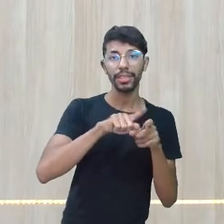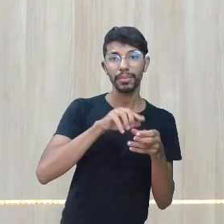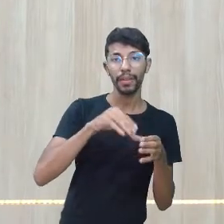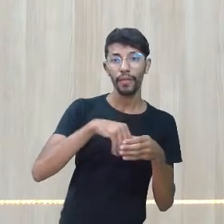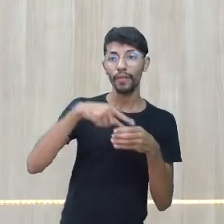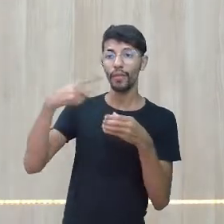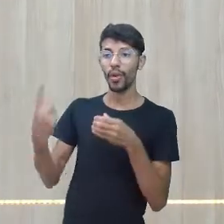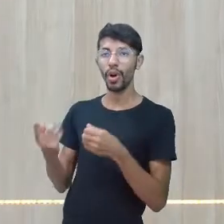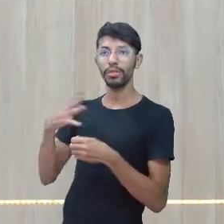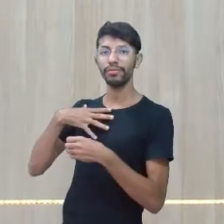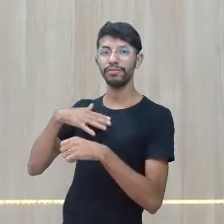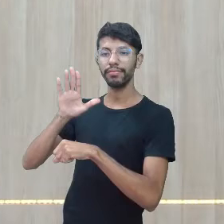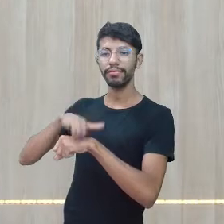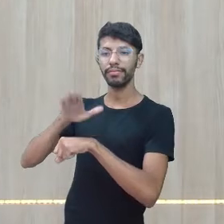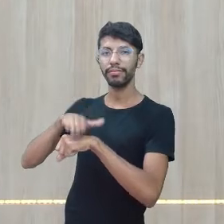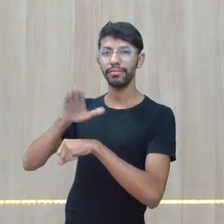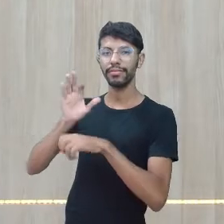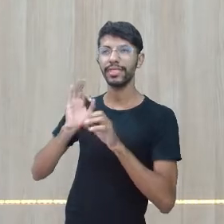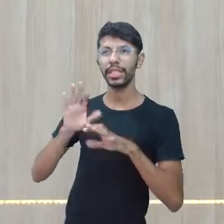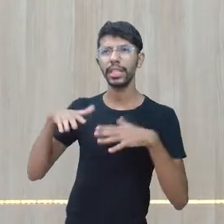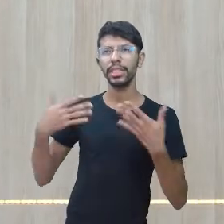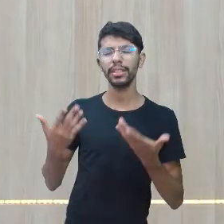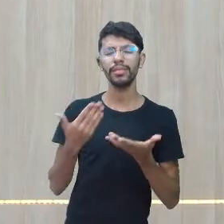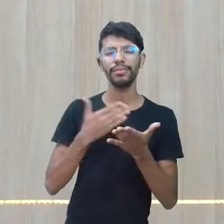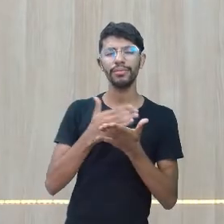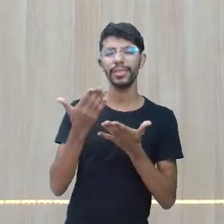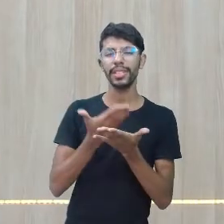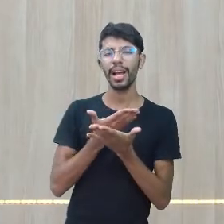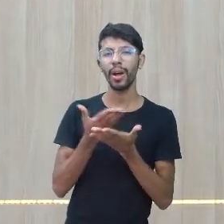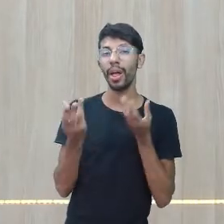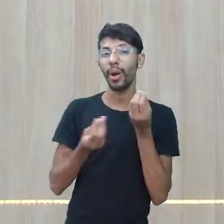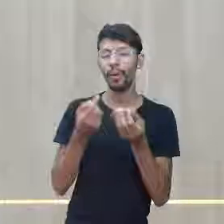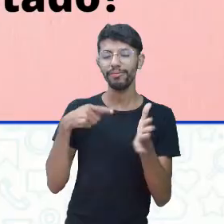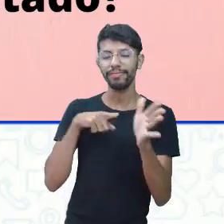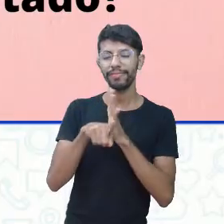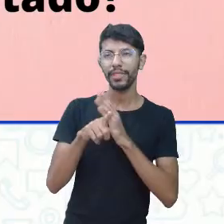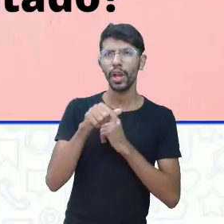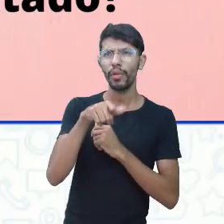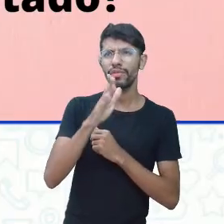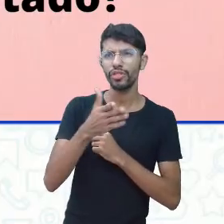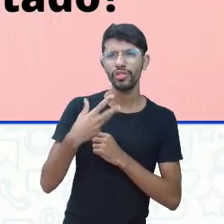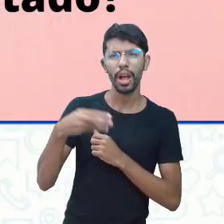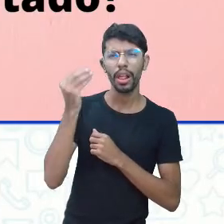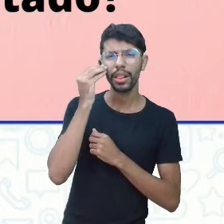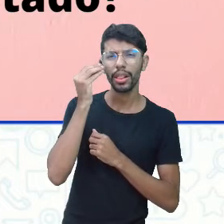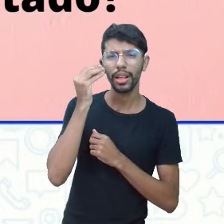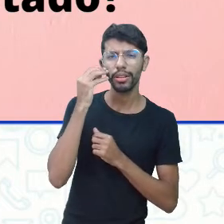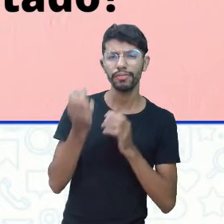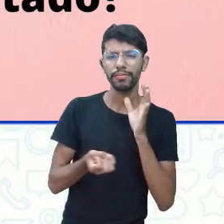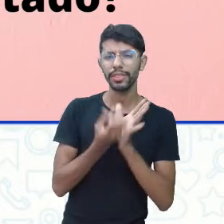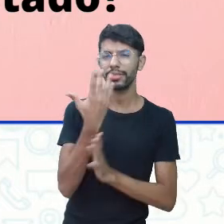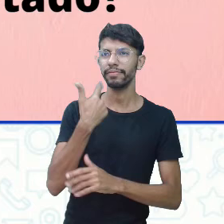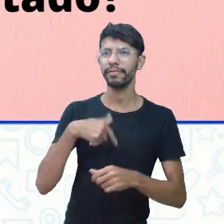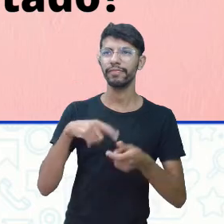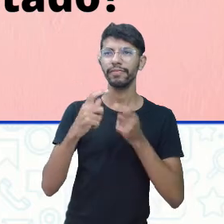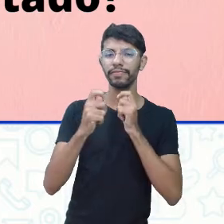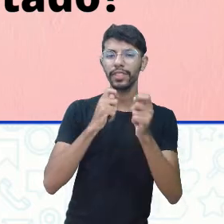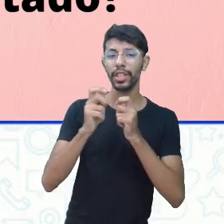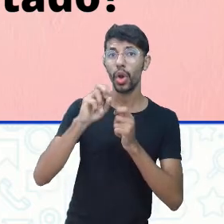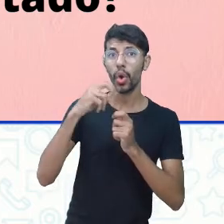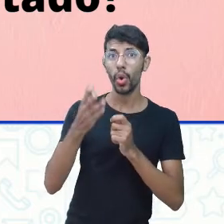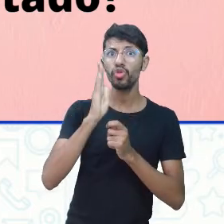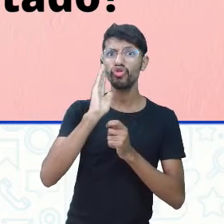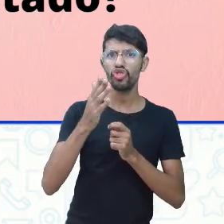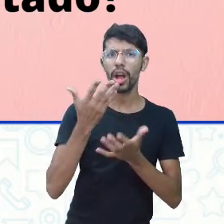certo? Então, eu começo a aula perguntando a você que está aí em casa se você já tentou produzir uma entrevista ou se você já